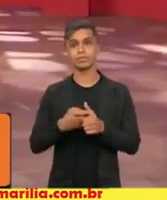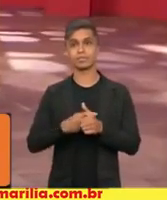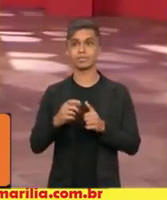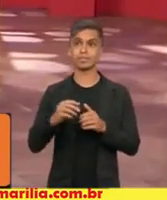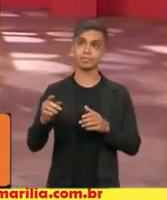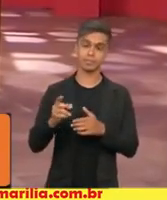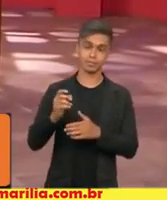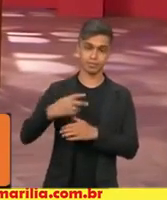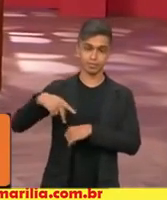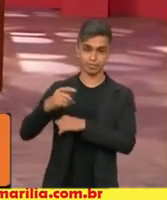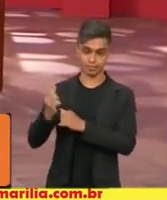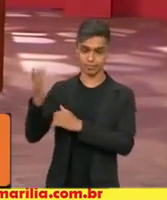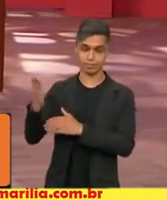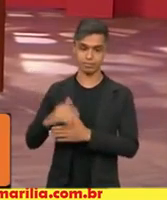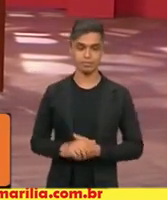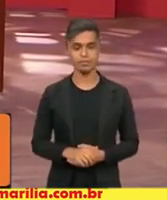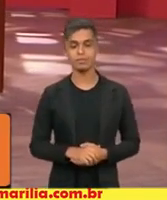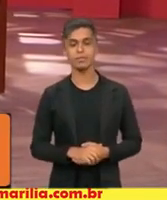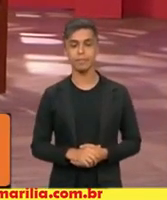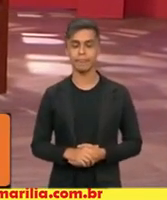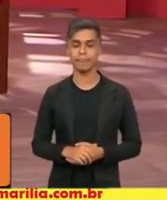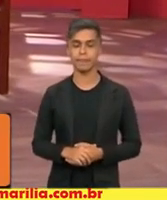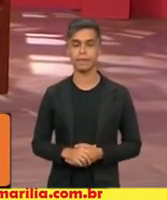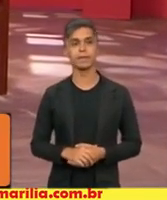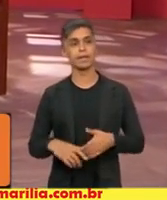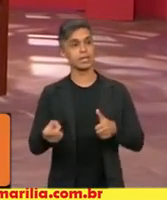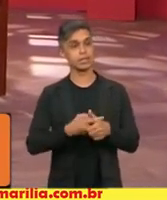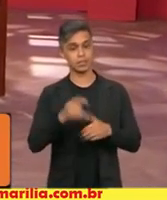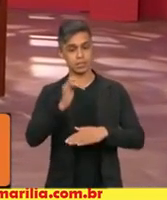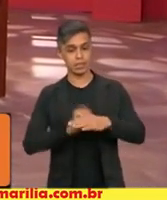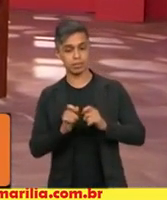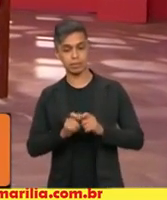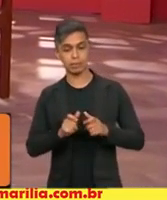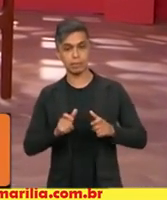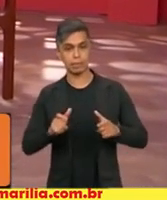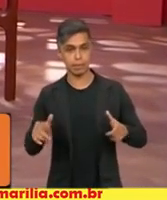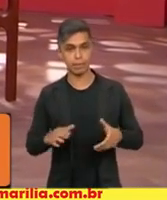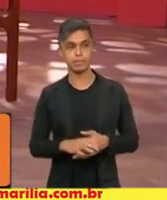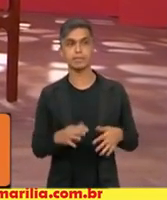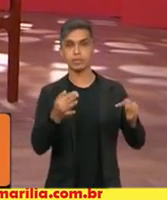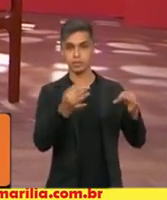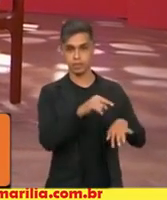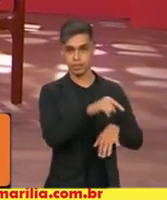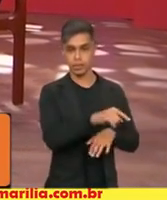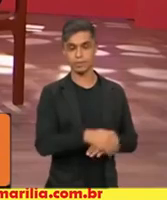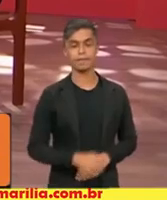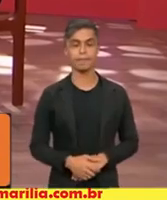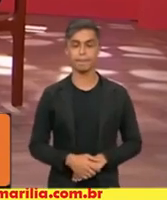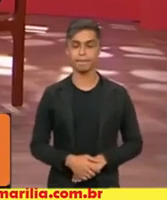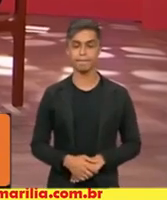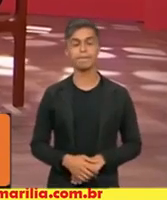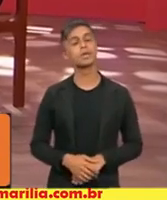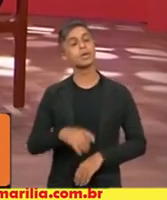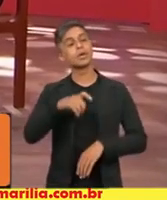dívida interna ainda é maior do que a externa na época do Império, mas a dívida externa está crescendo também logo após o fim da Guerra do Paraguai. Ela é interna de quem? Quem empresta